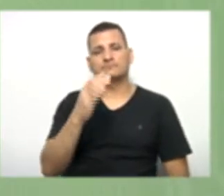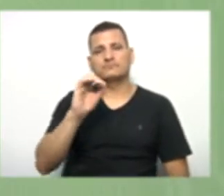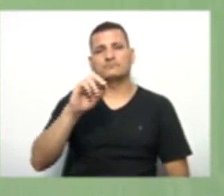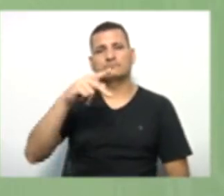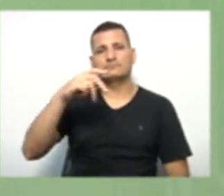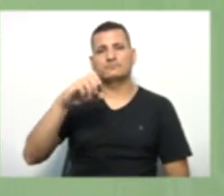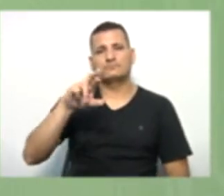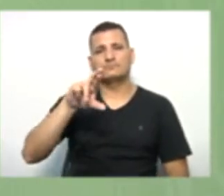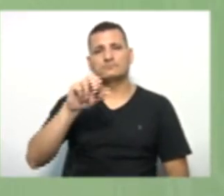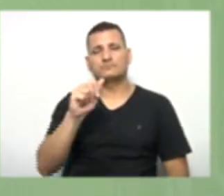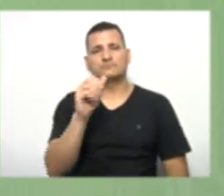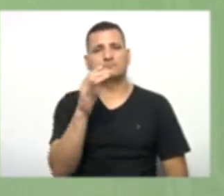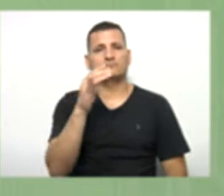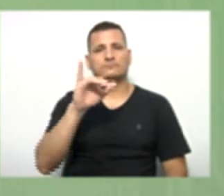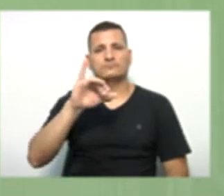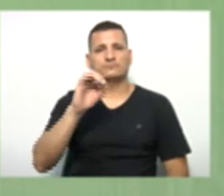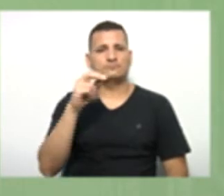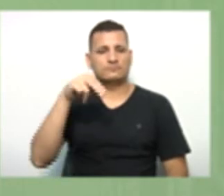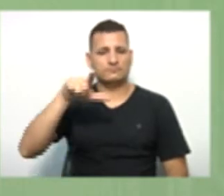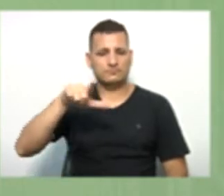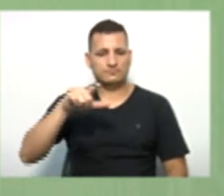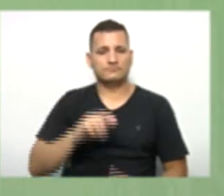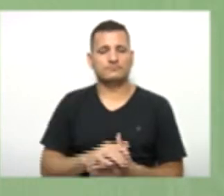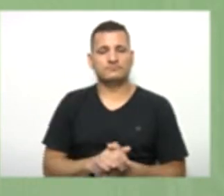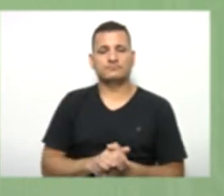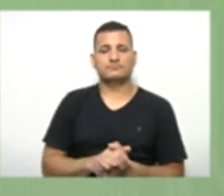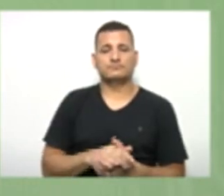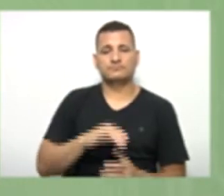temos ingressos de atos cooperativos,